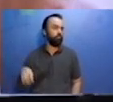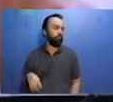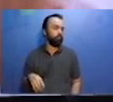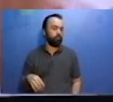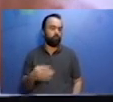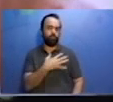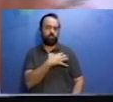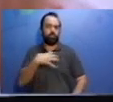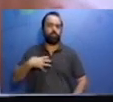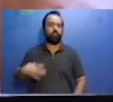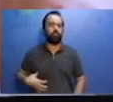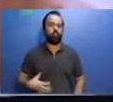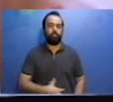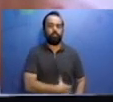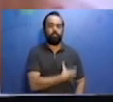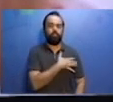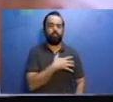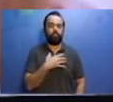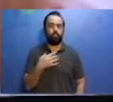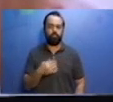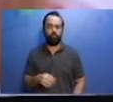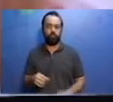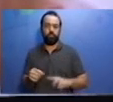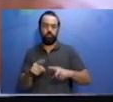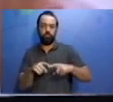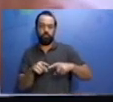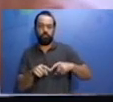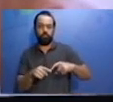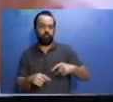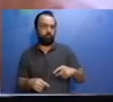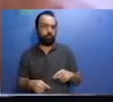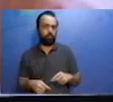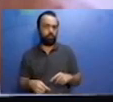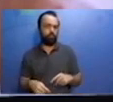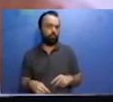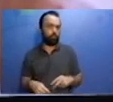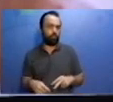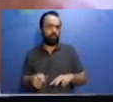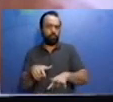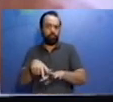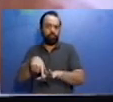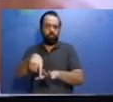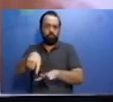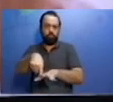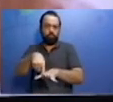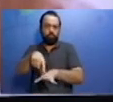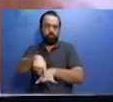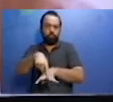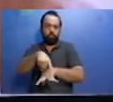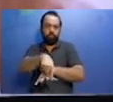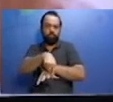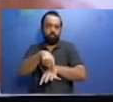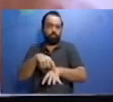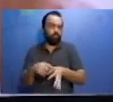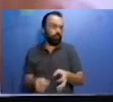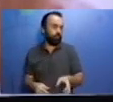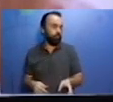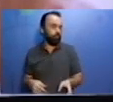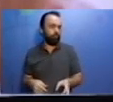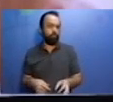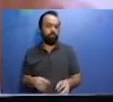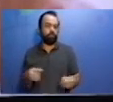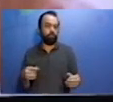do corpo, como nas unhas, como entre os dedos, aqui nesses dois